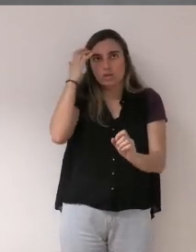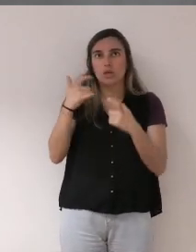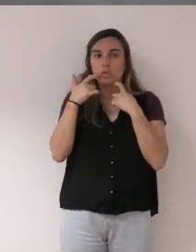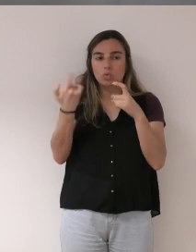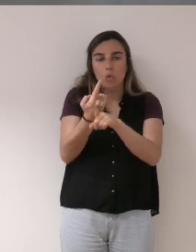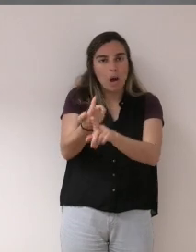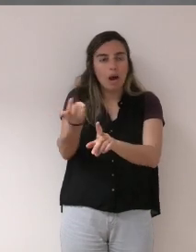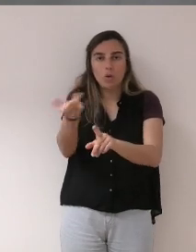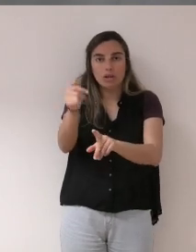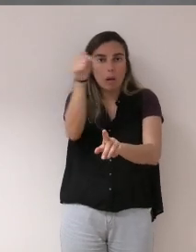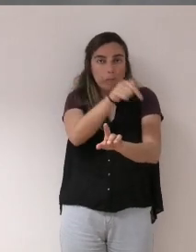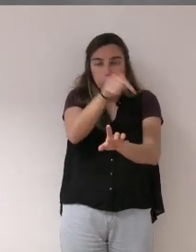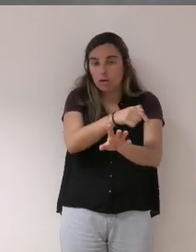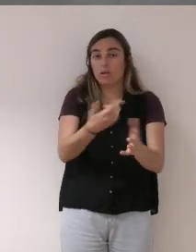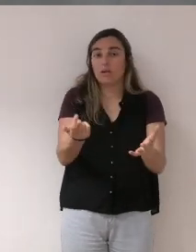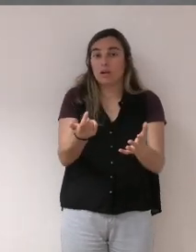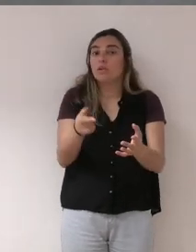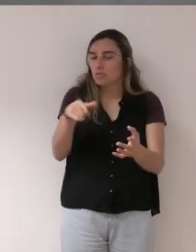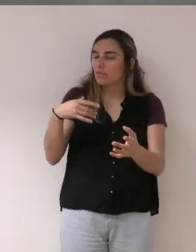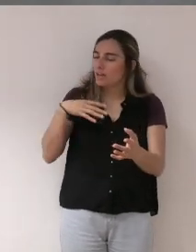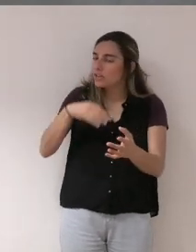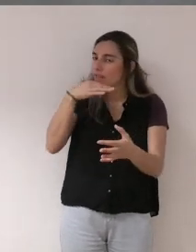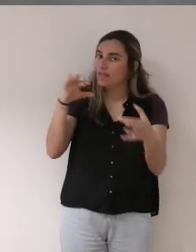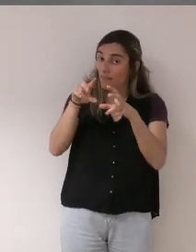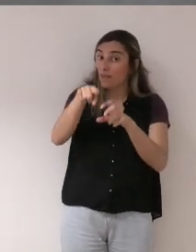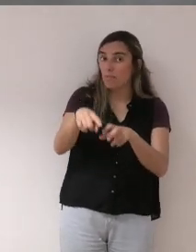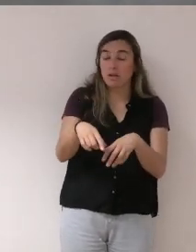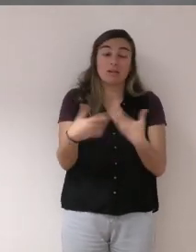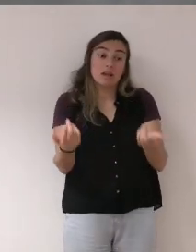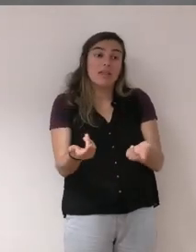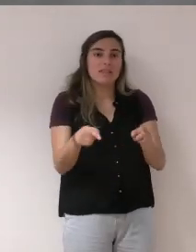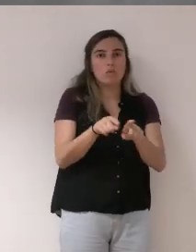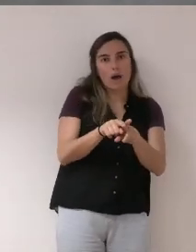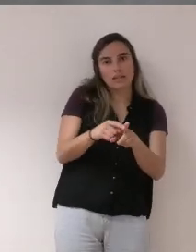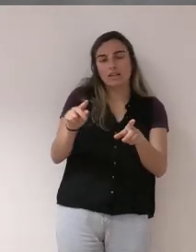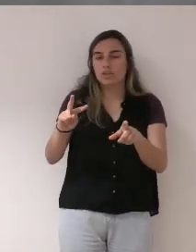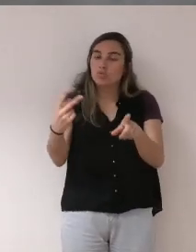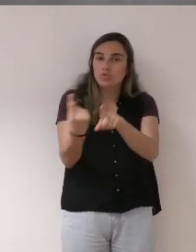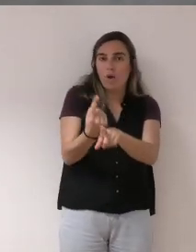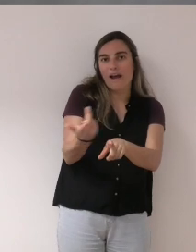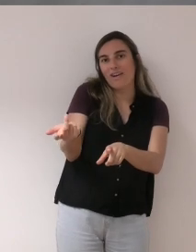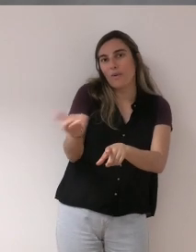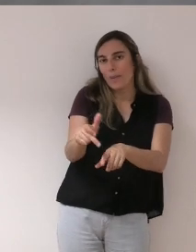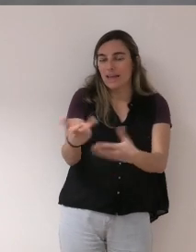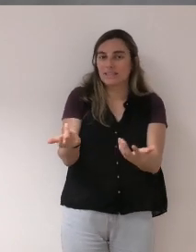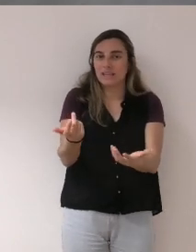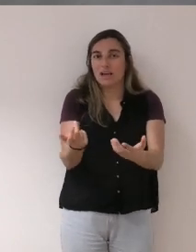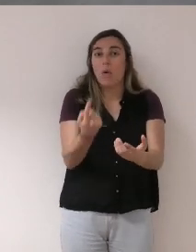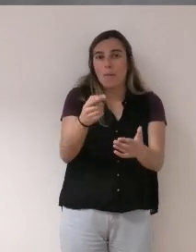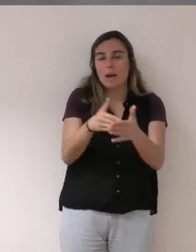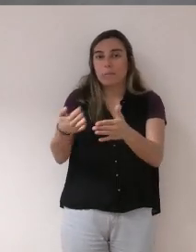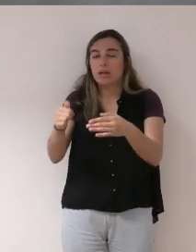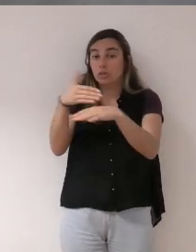está por trás. Quer falar um pouco disto, desta duplicidade, desta ambivalência entre uma